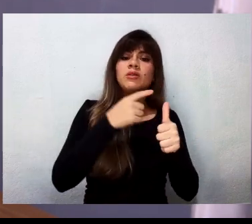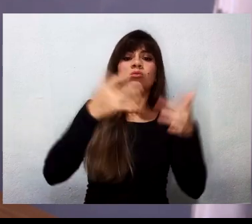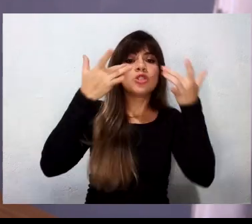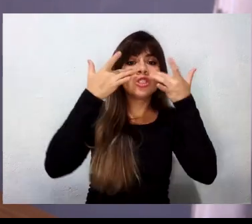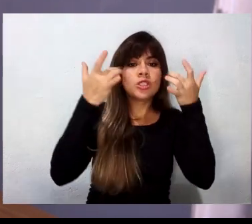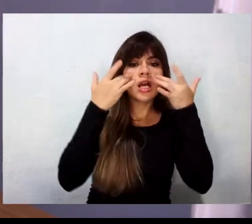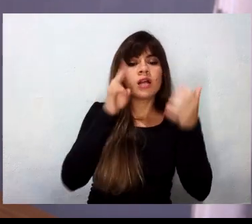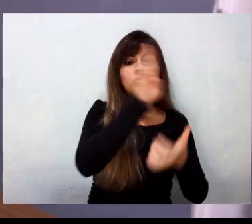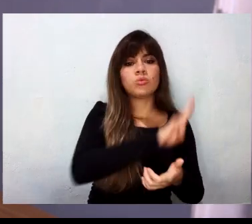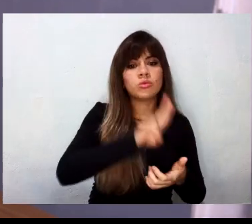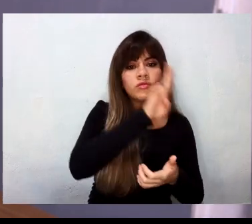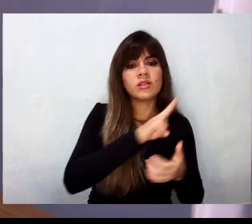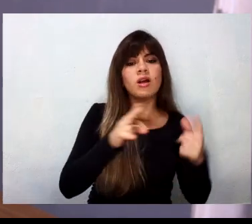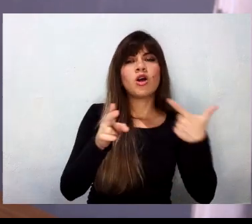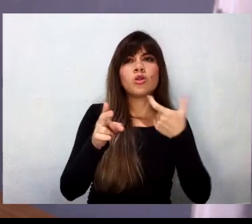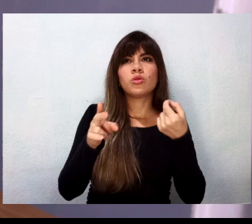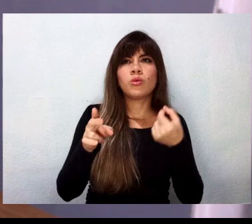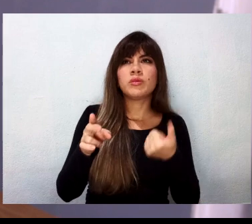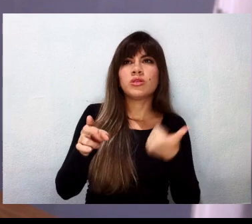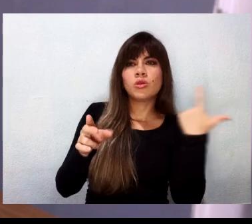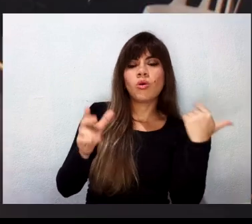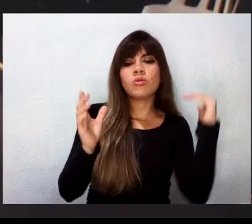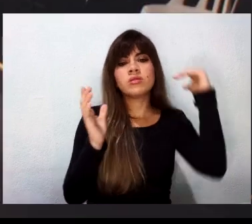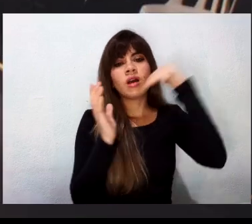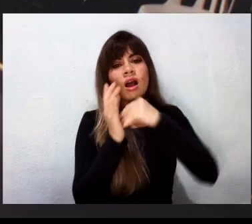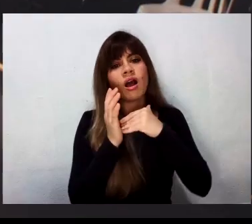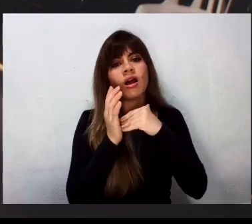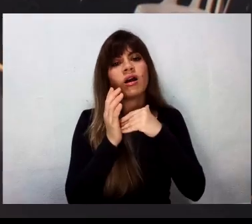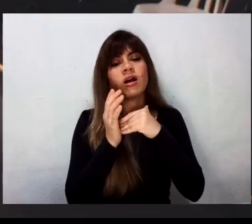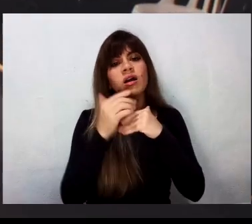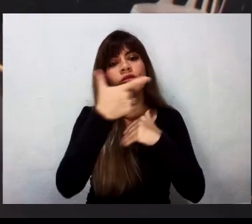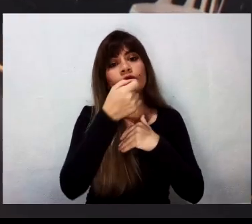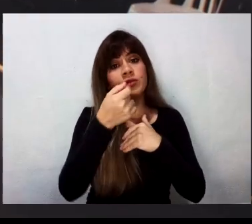Teatro Universitário, que a gente fica de 2012 a